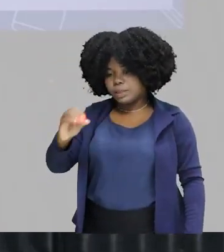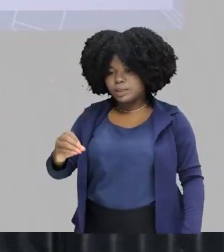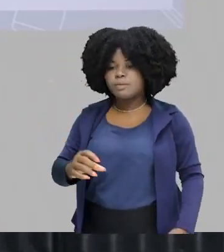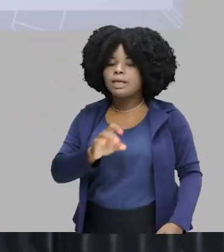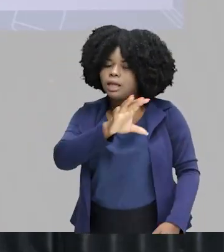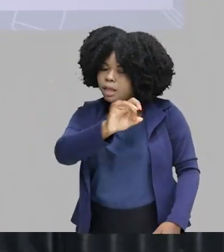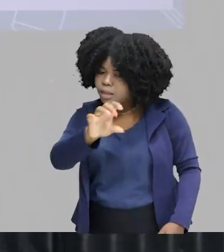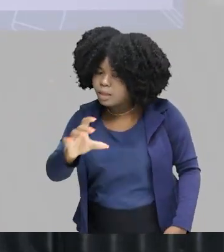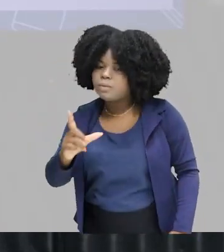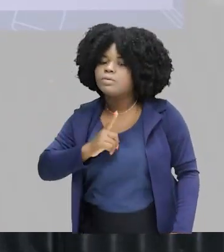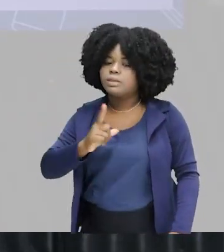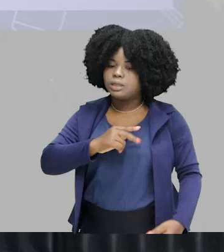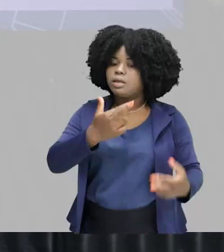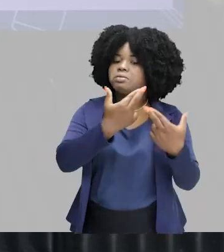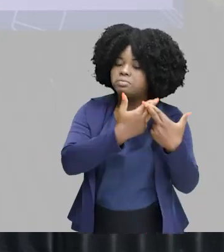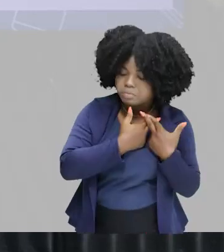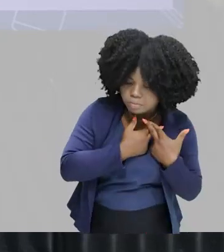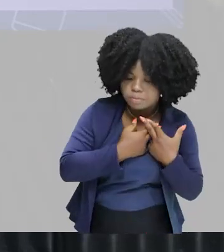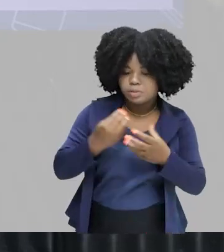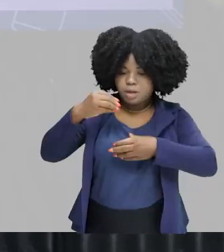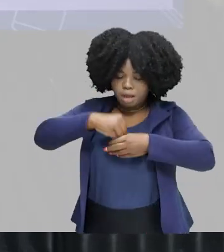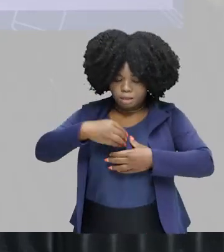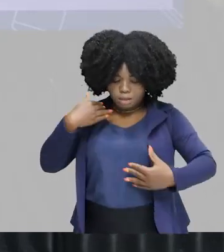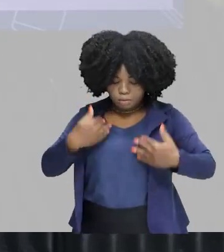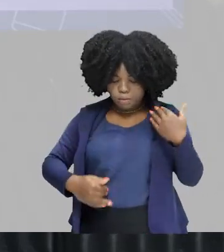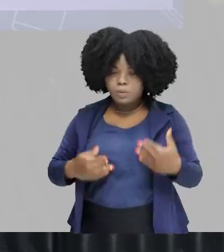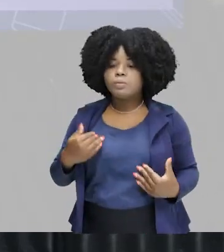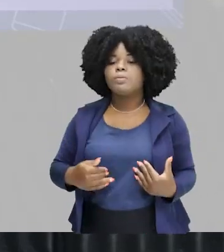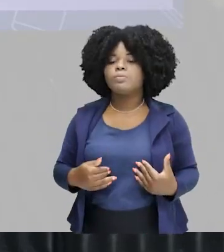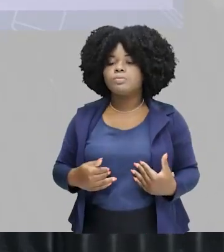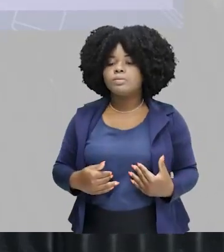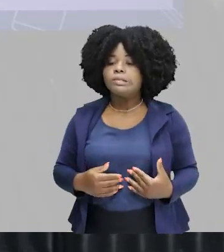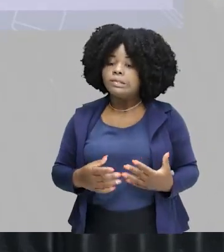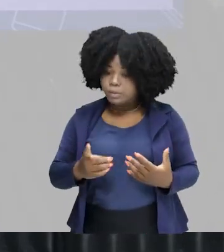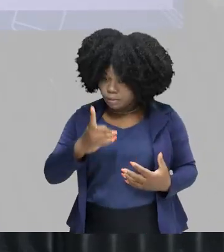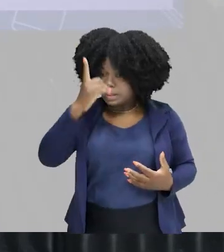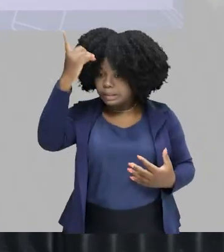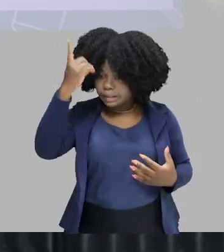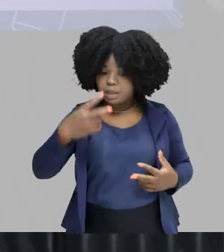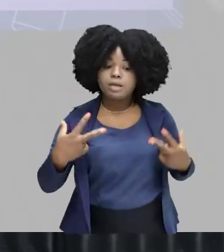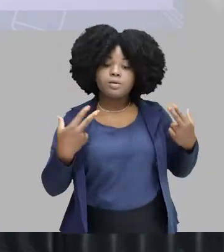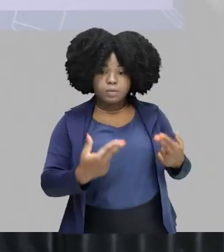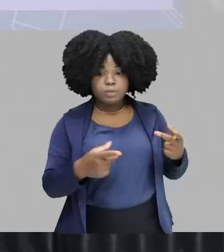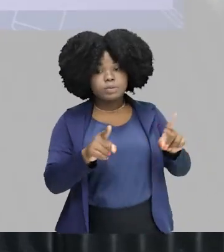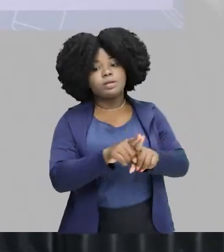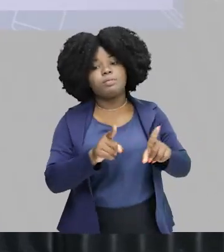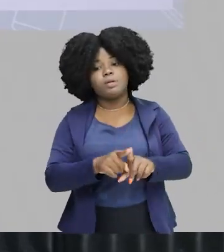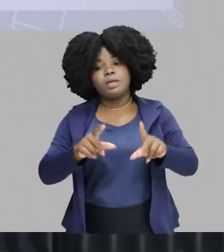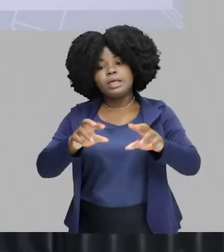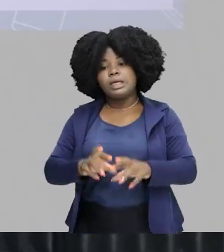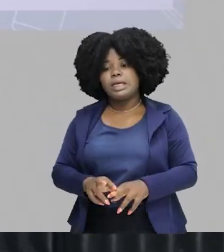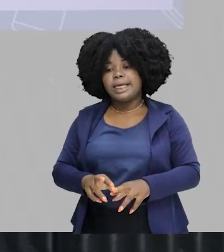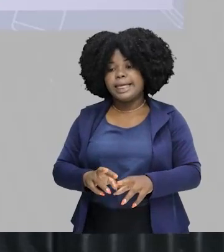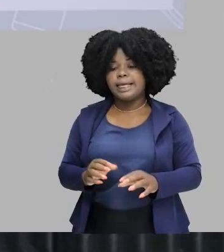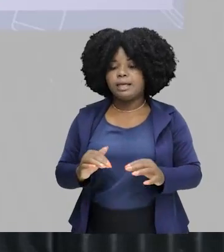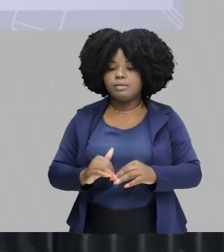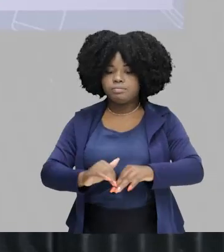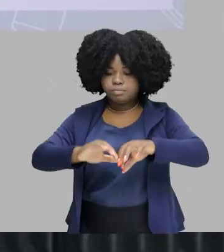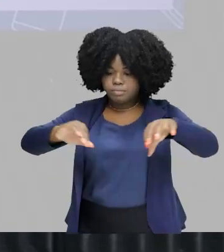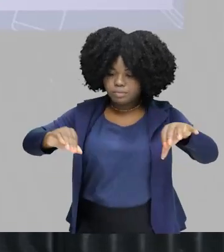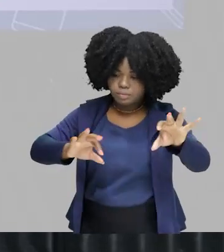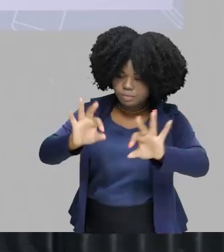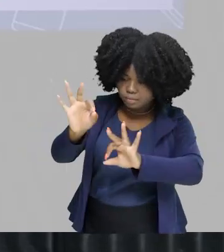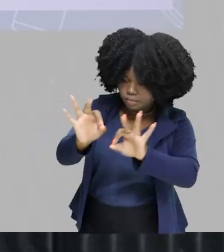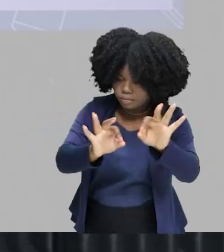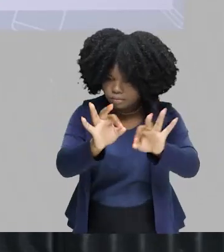tarefa, cada um cumprindo a sua função. Então essa é a ideia do Durkheim. A divisão do trabalho, quanto mais acentuada ela